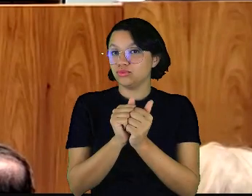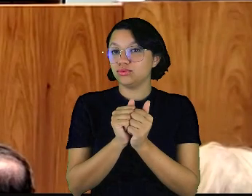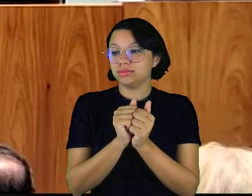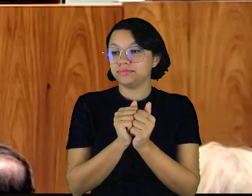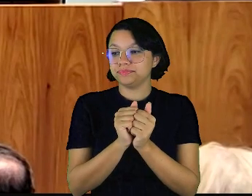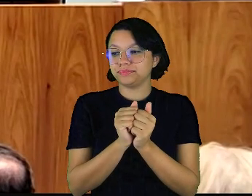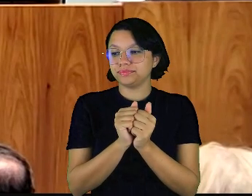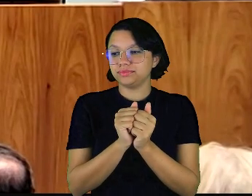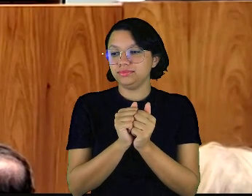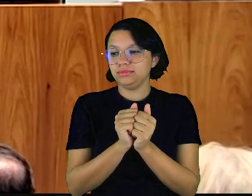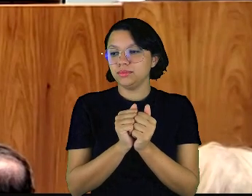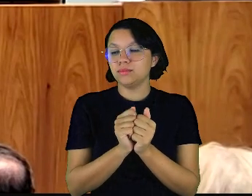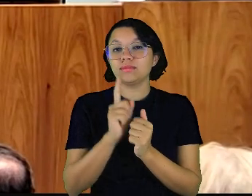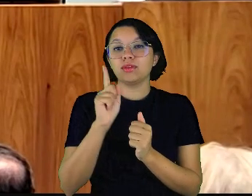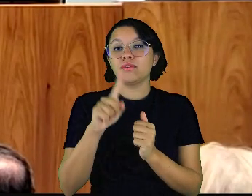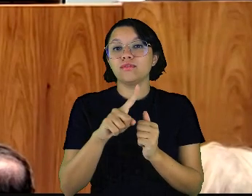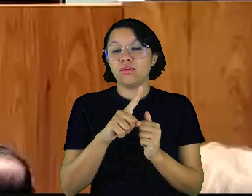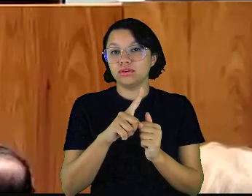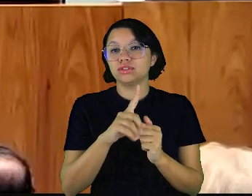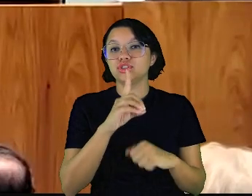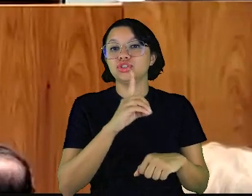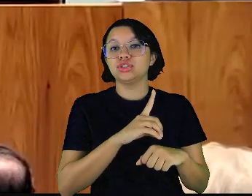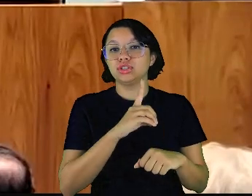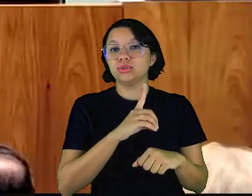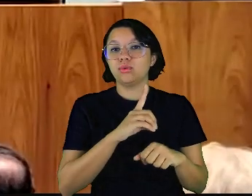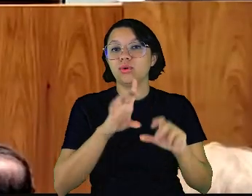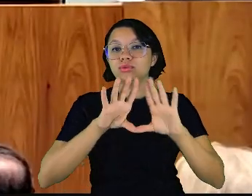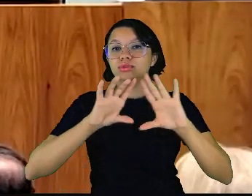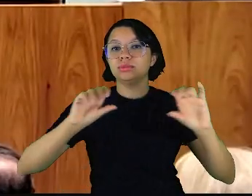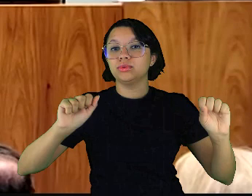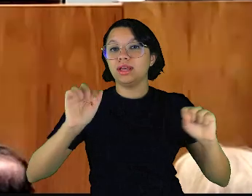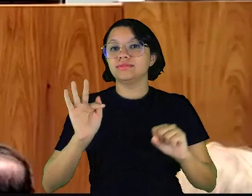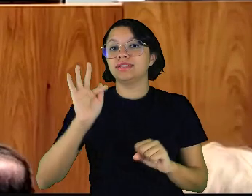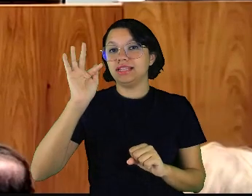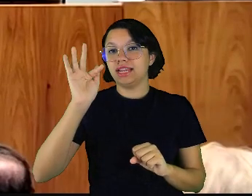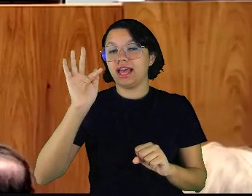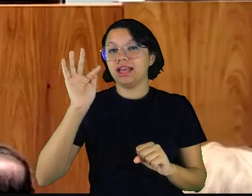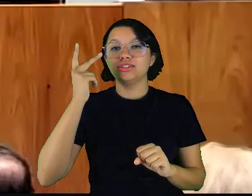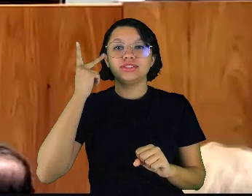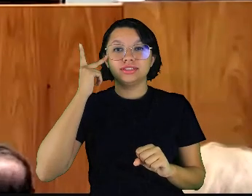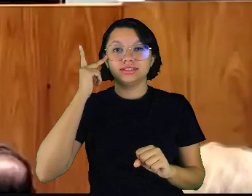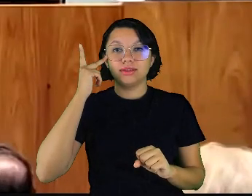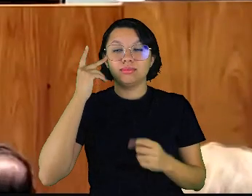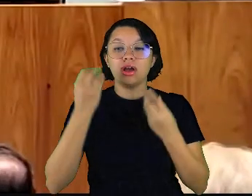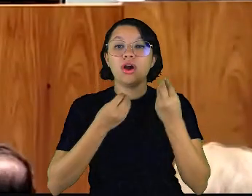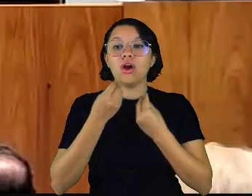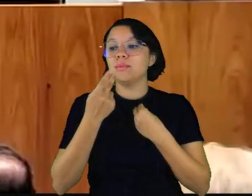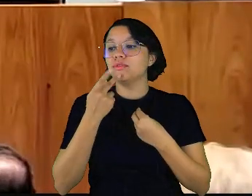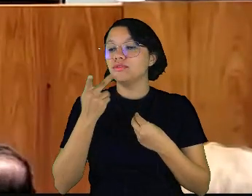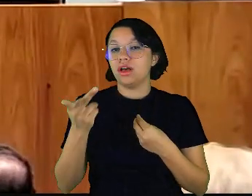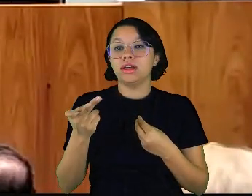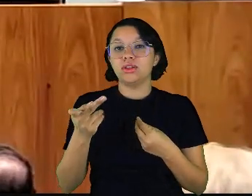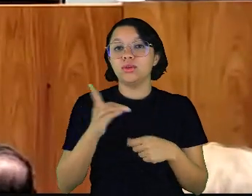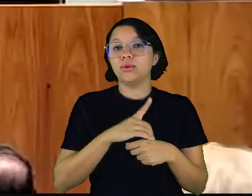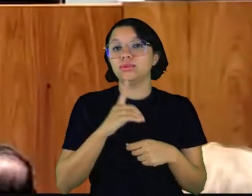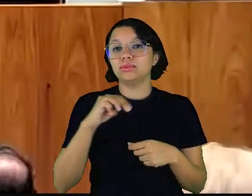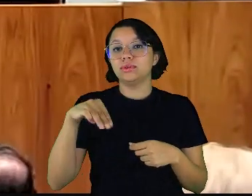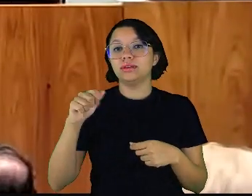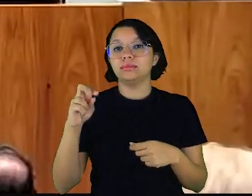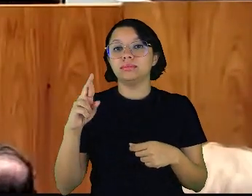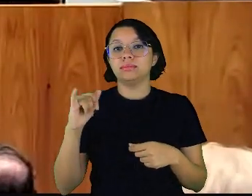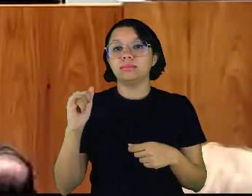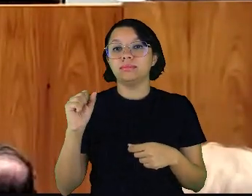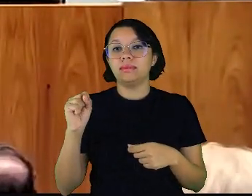concomitantemente, dirigissem os tribunais federais de São Paulo. E como disse a doutora Marisa, assim que